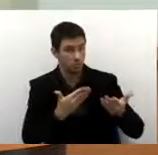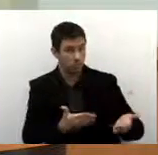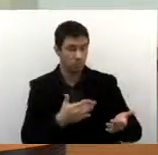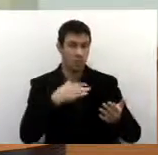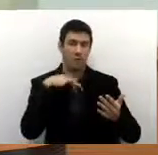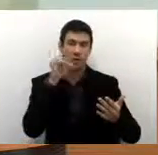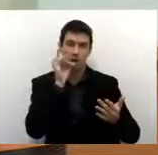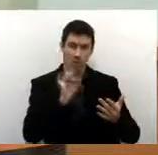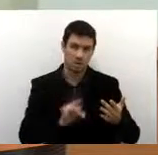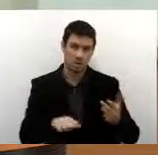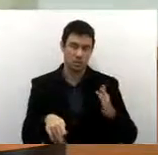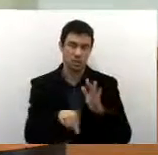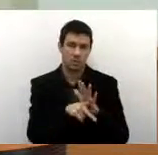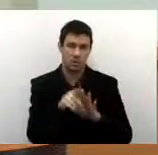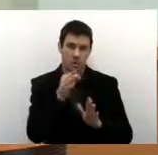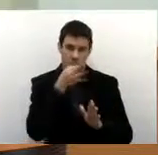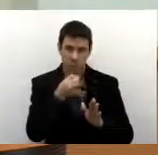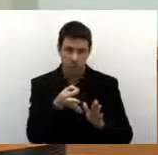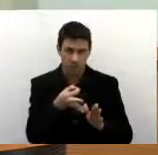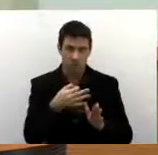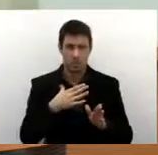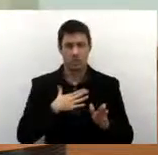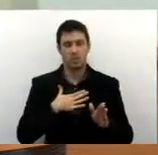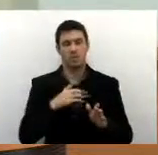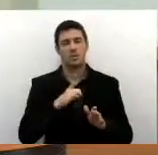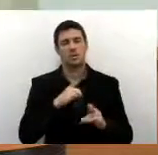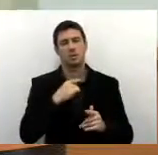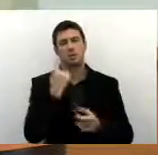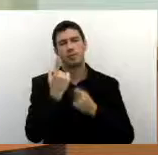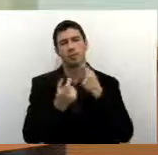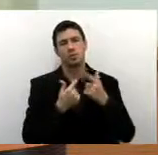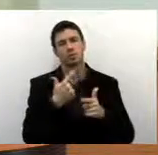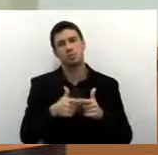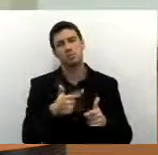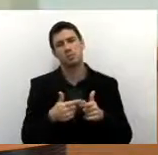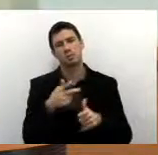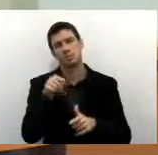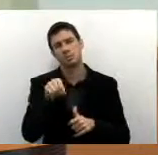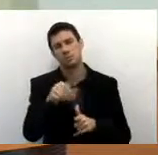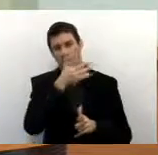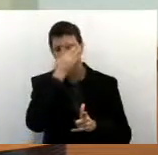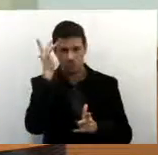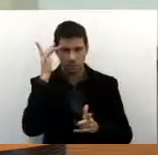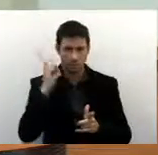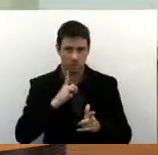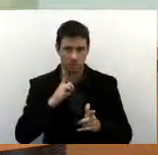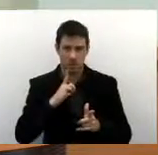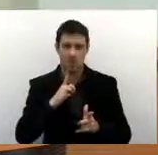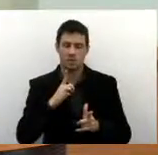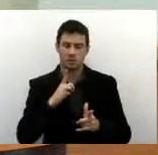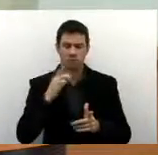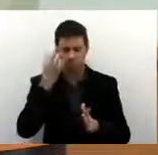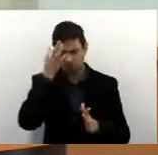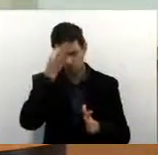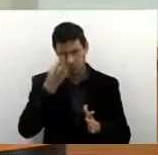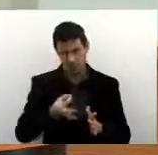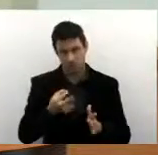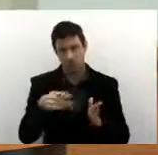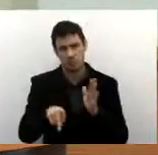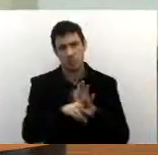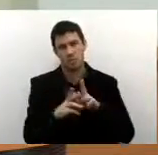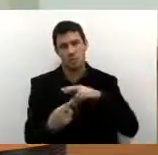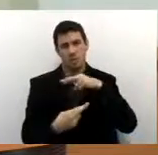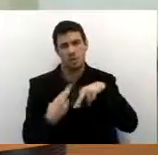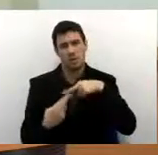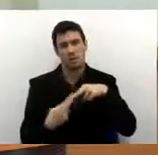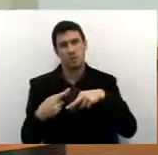construtiva, tá, eu vou fazer algumas colocações. Nós tivemos alguns problemas que Vossa Excelência teve ciência e tomou as providências a nível de relação do